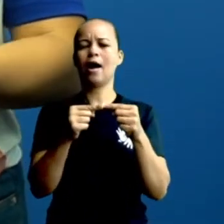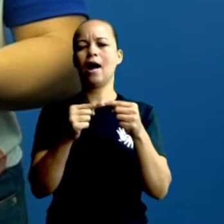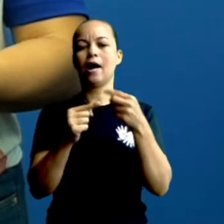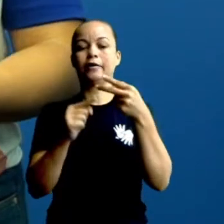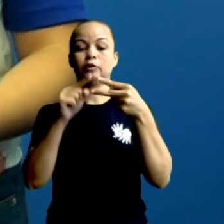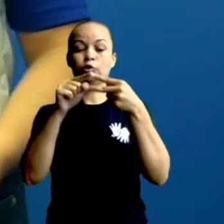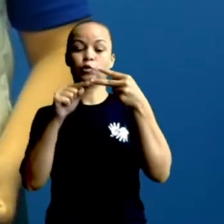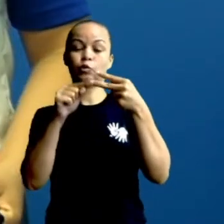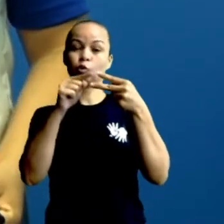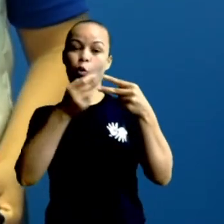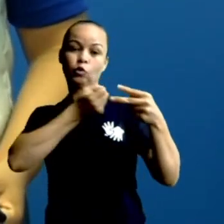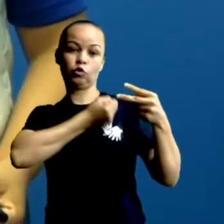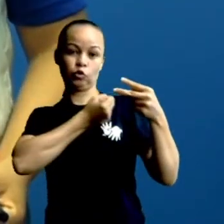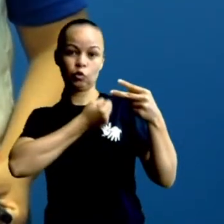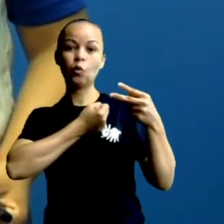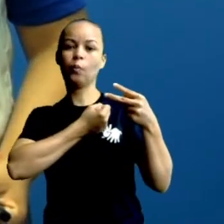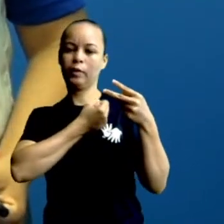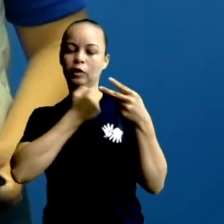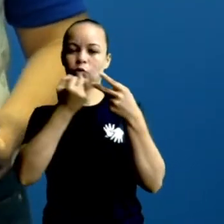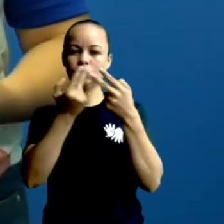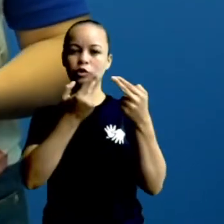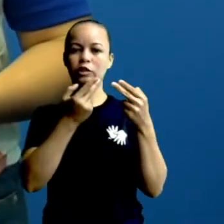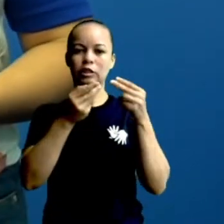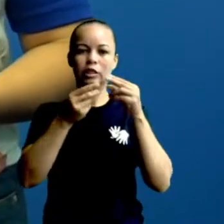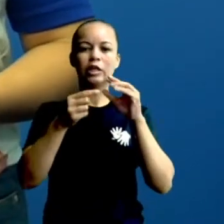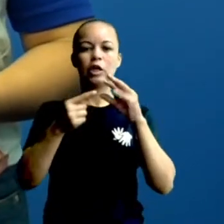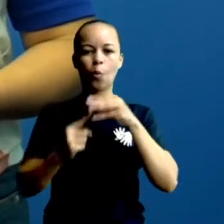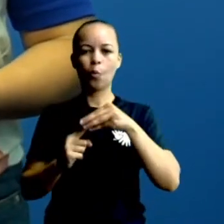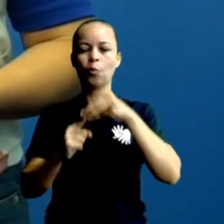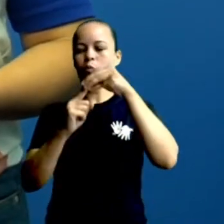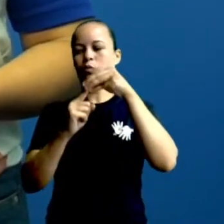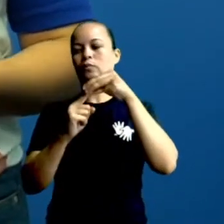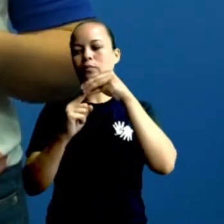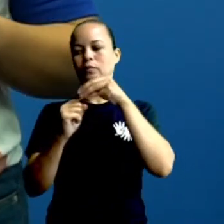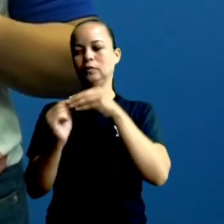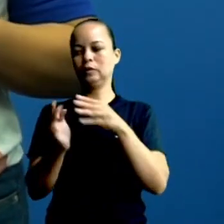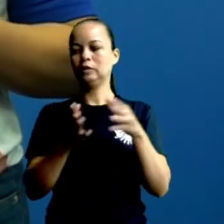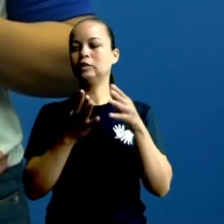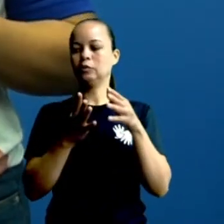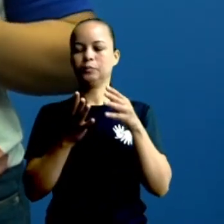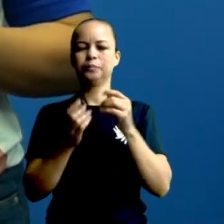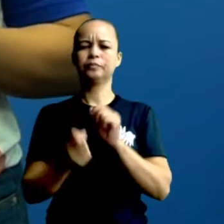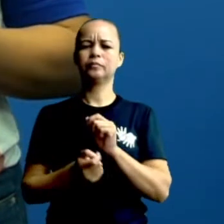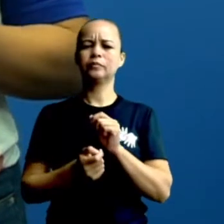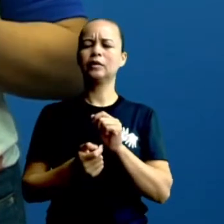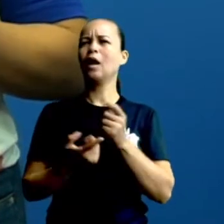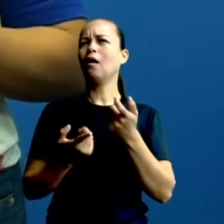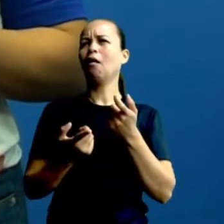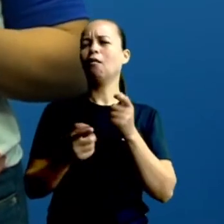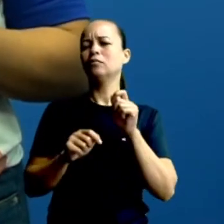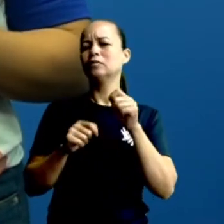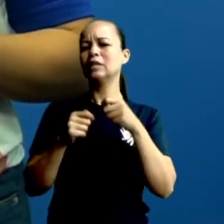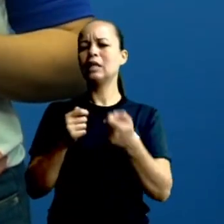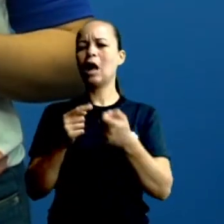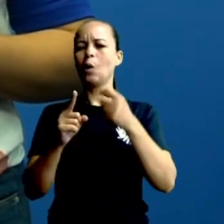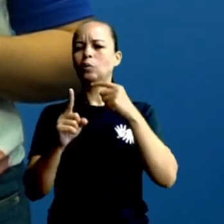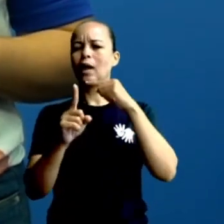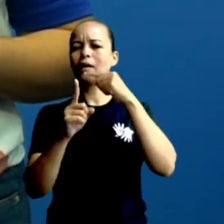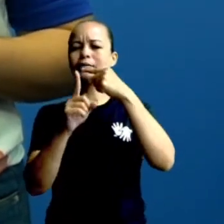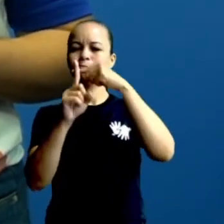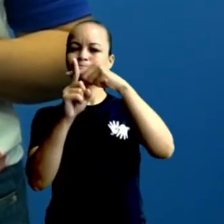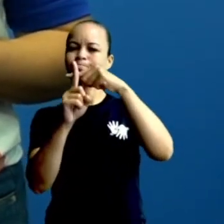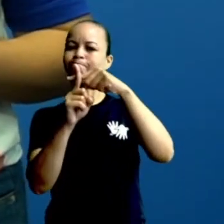dois números em um único número tá certo é o sinal da adição